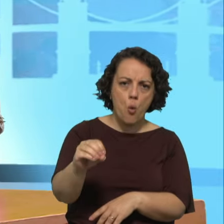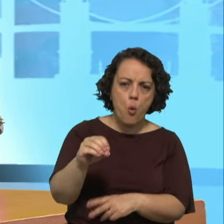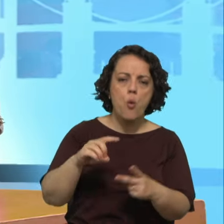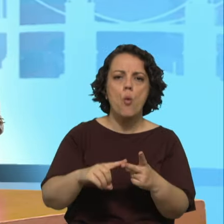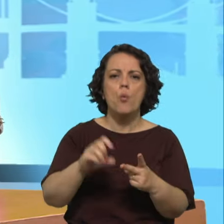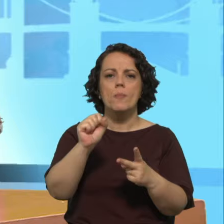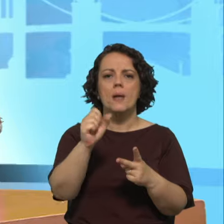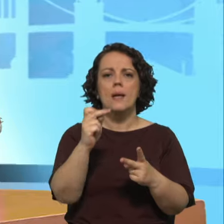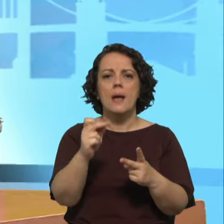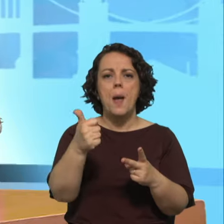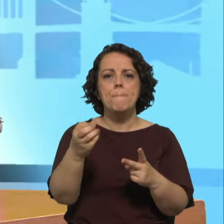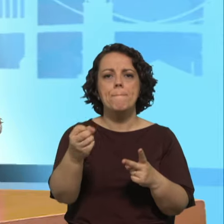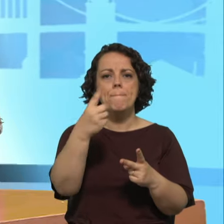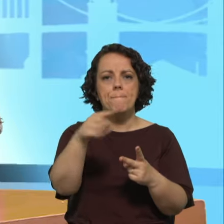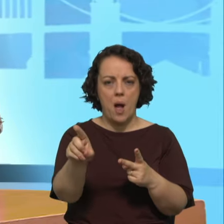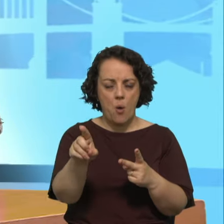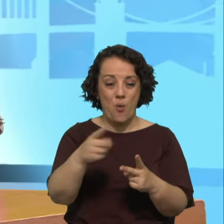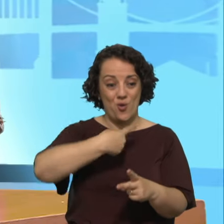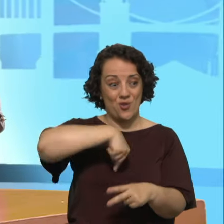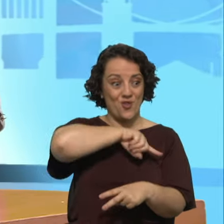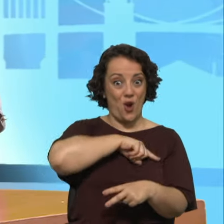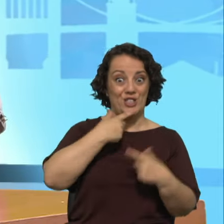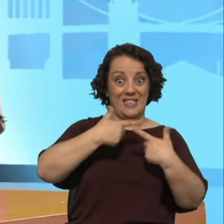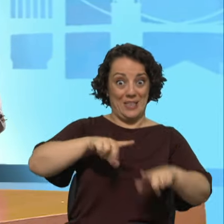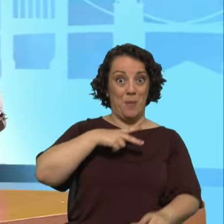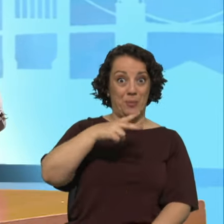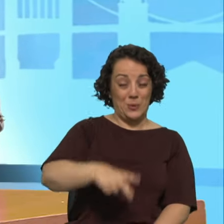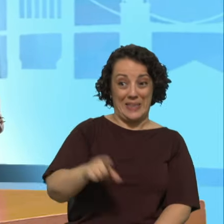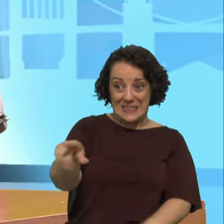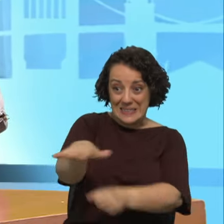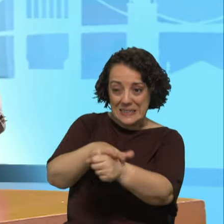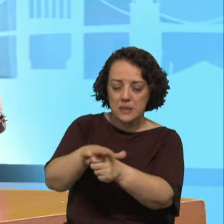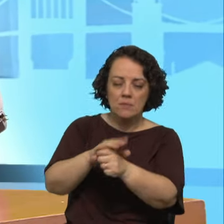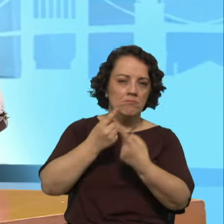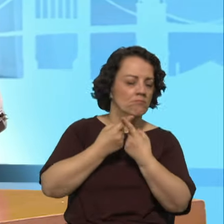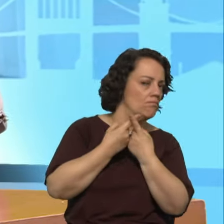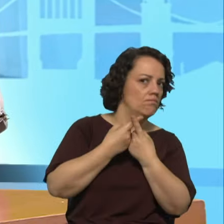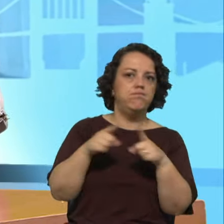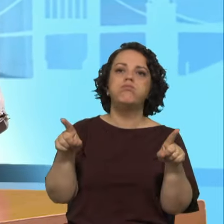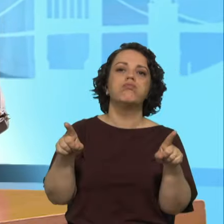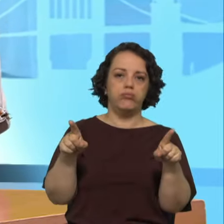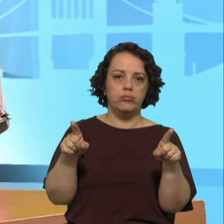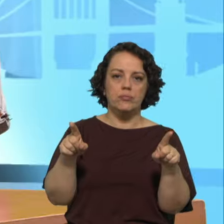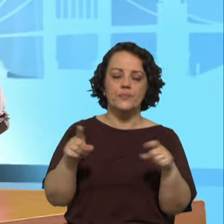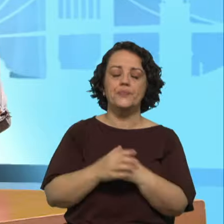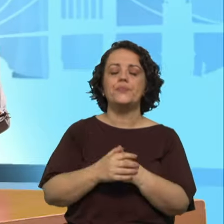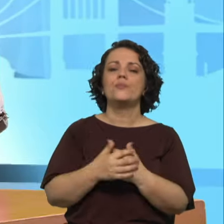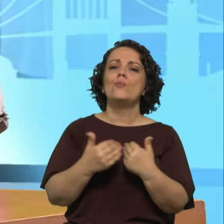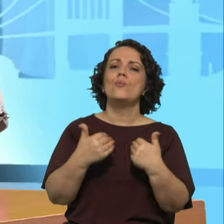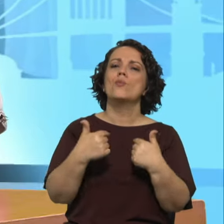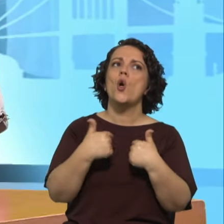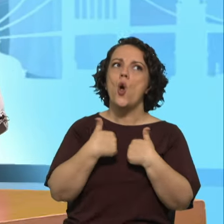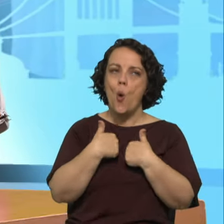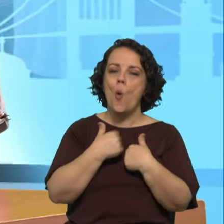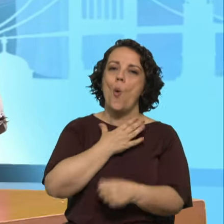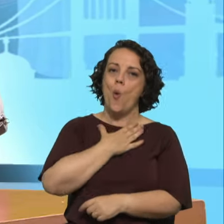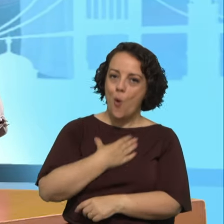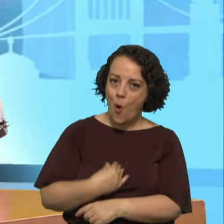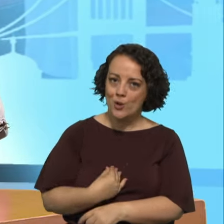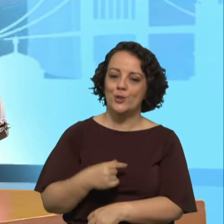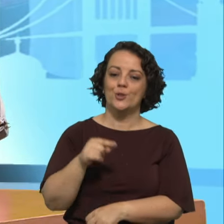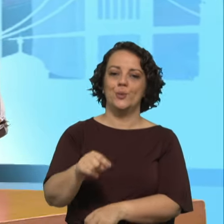nós lusófonos completamente novas eh eu gosto de de viver estas viagens